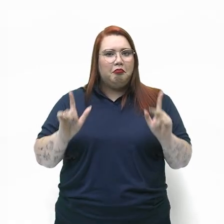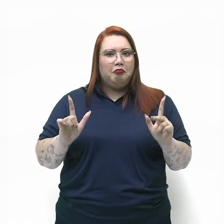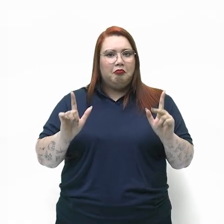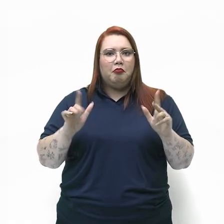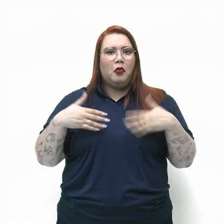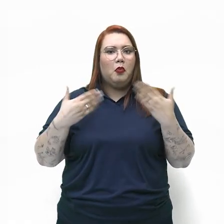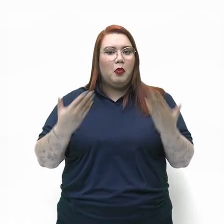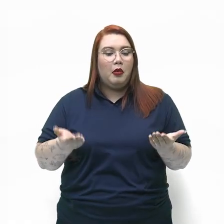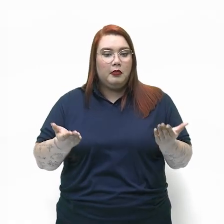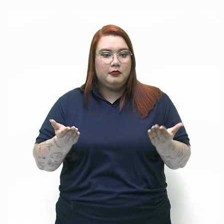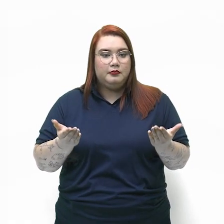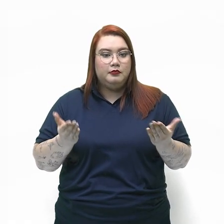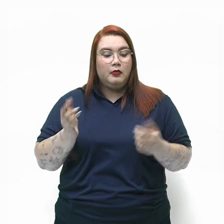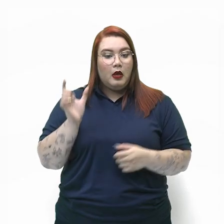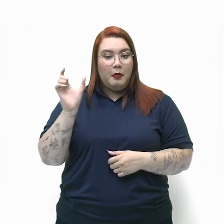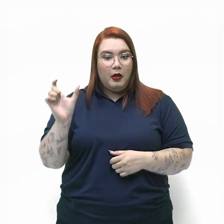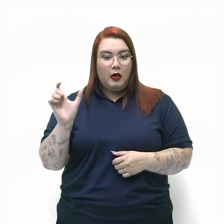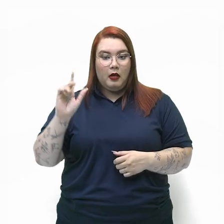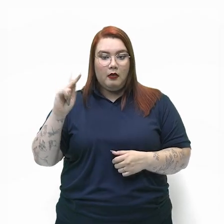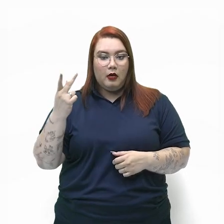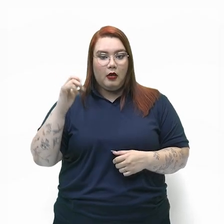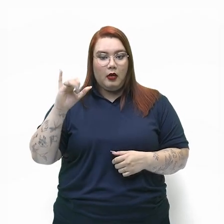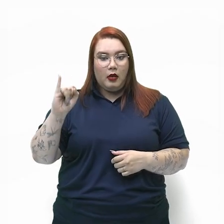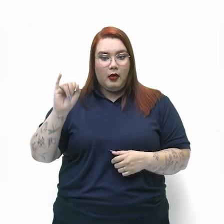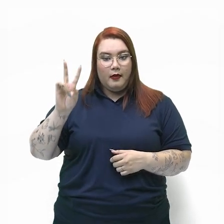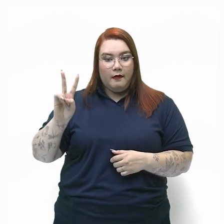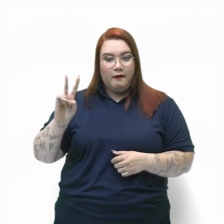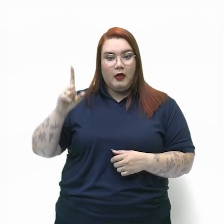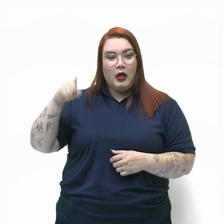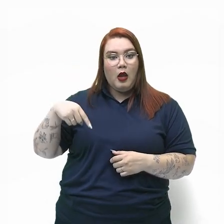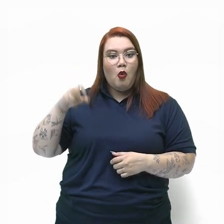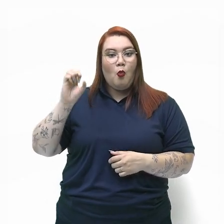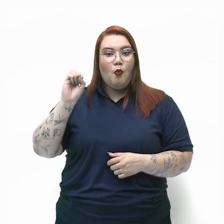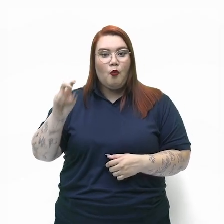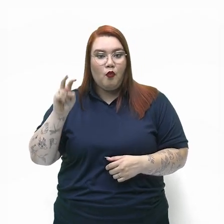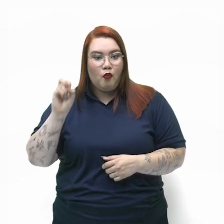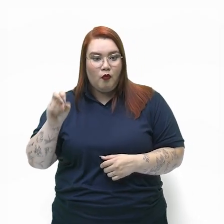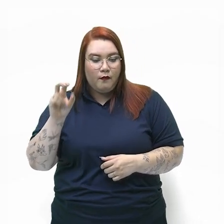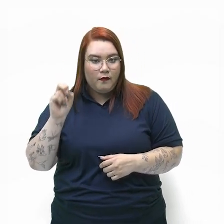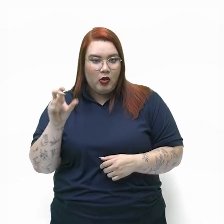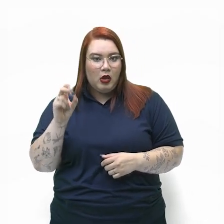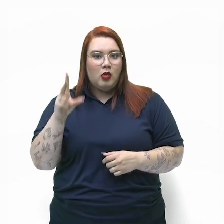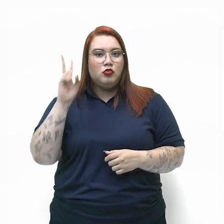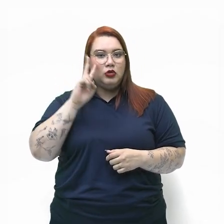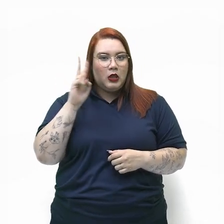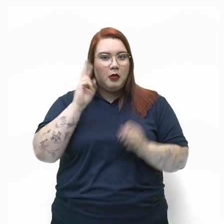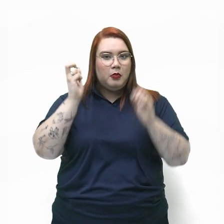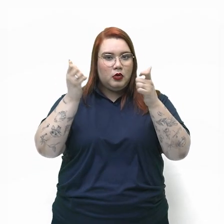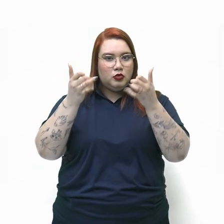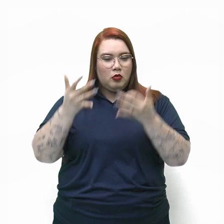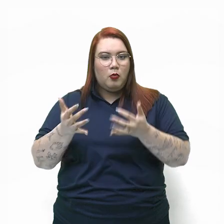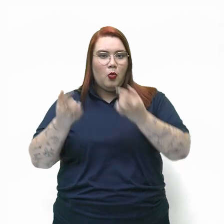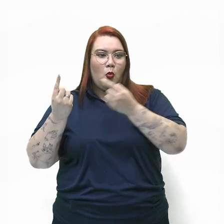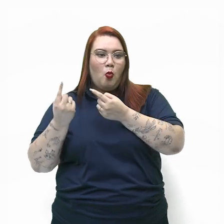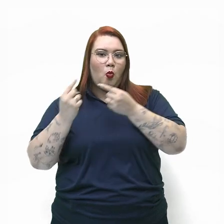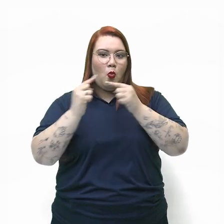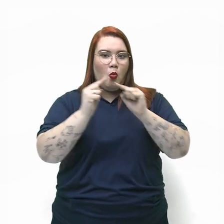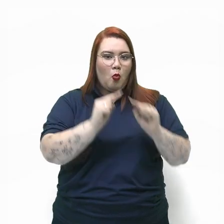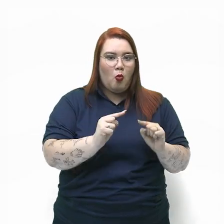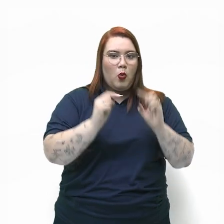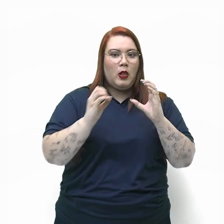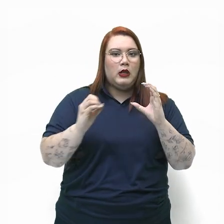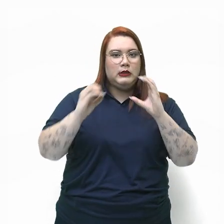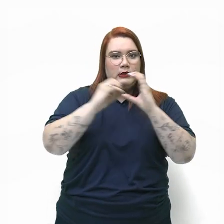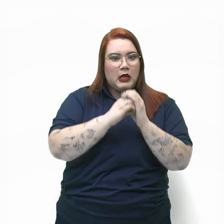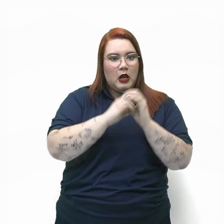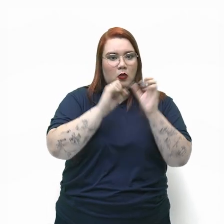AIDS e HIV? O HIV é o vírus que ataca as células do sistema imunológico, como a gente observou naquela imagem